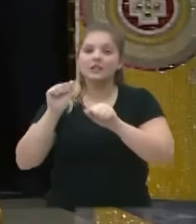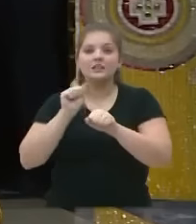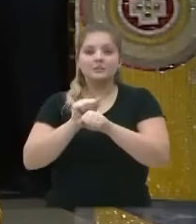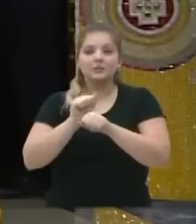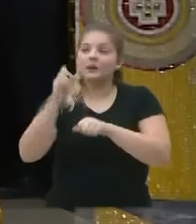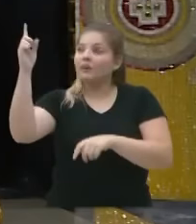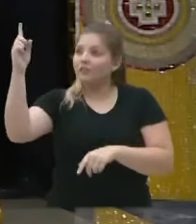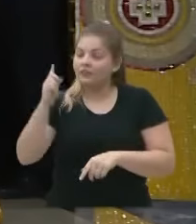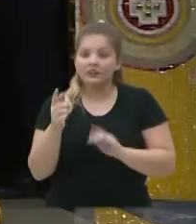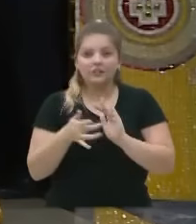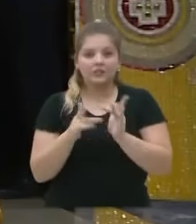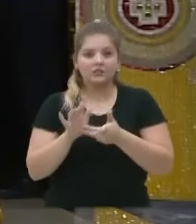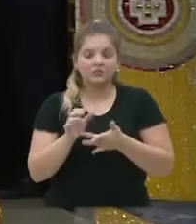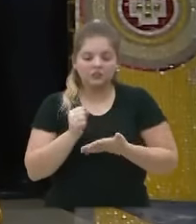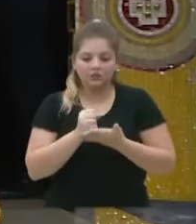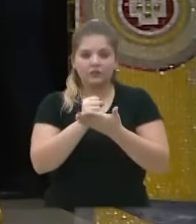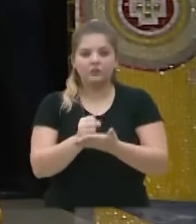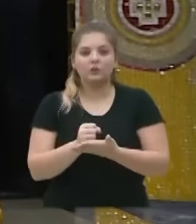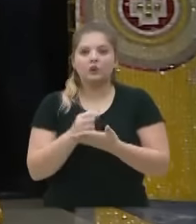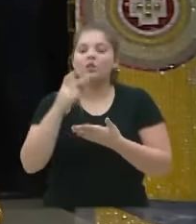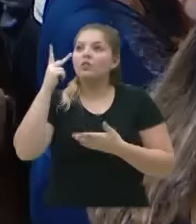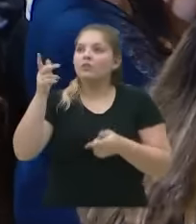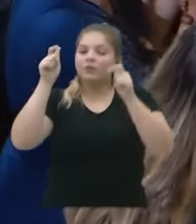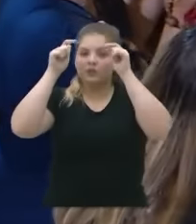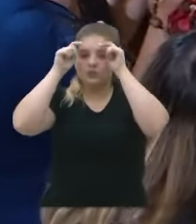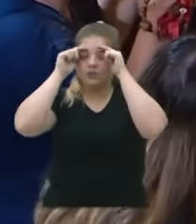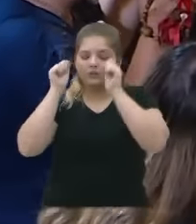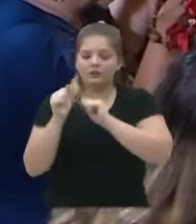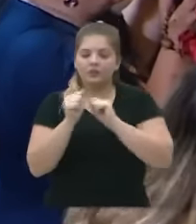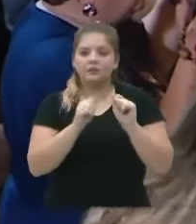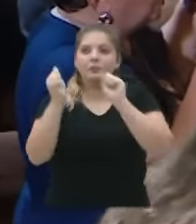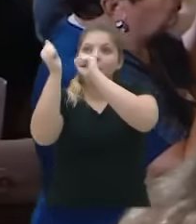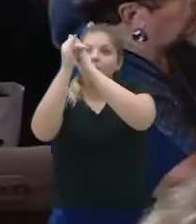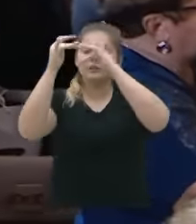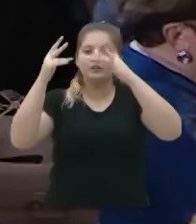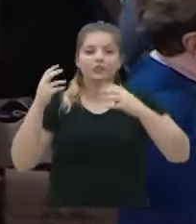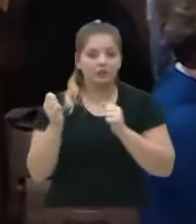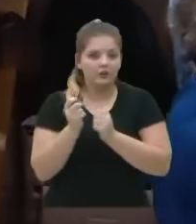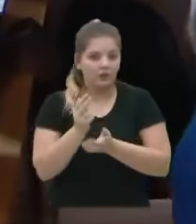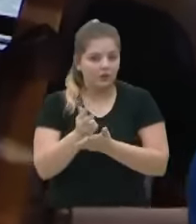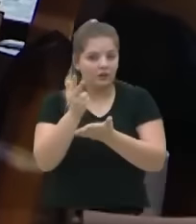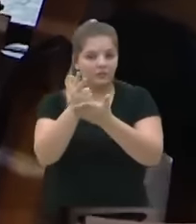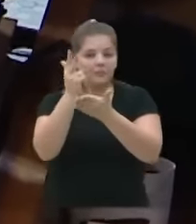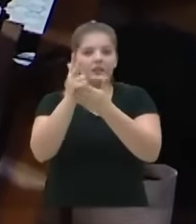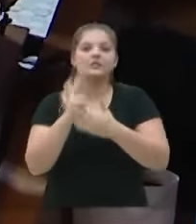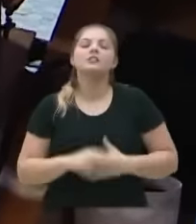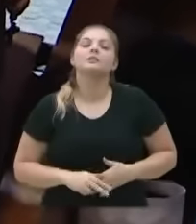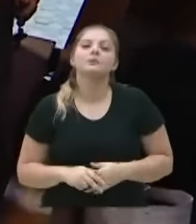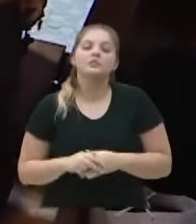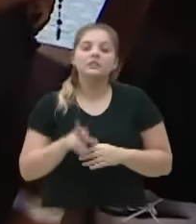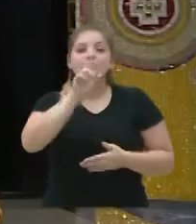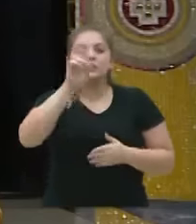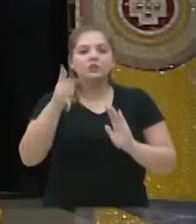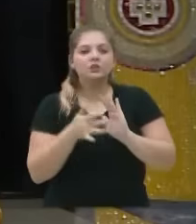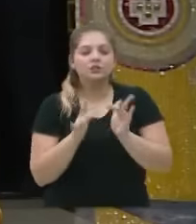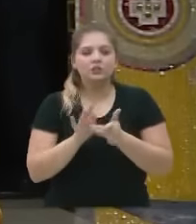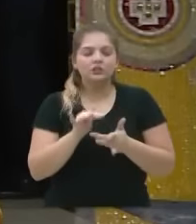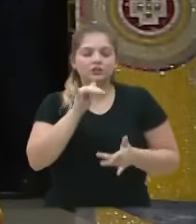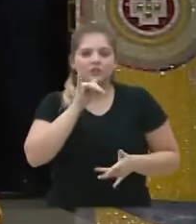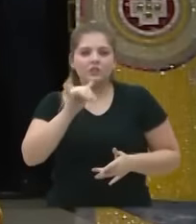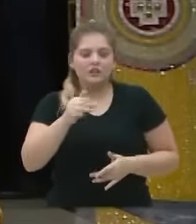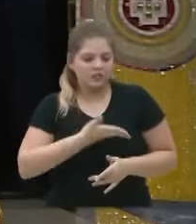esperança, aguardamos a vinda do Cristo Salvador. Vosso é o reino, o poder e a glória para sempre. Senhor Jesus